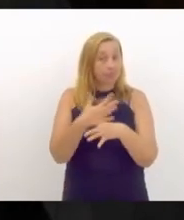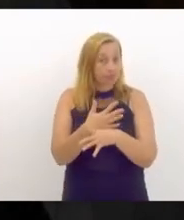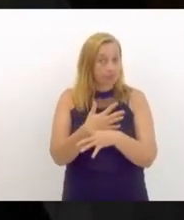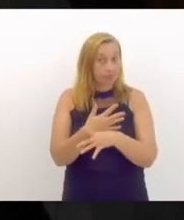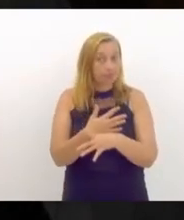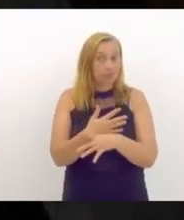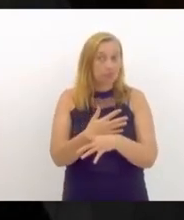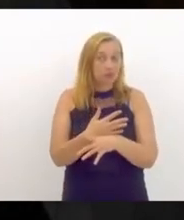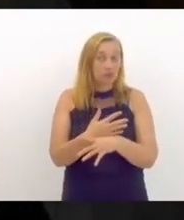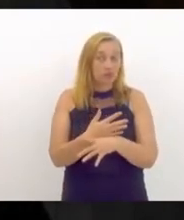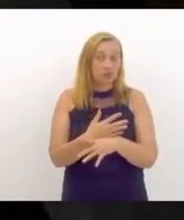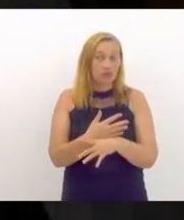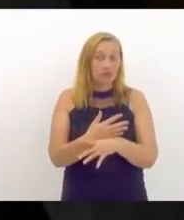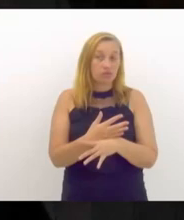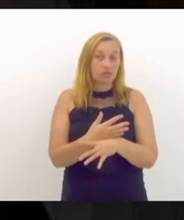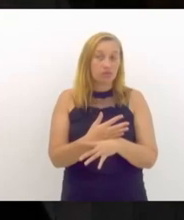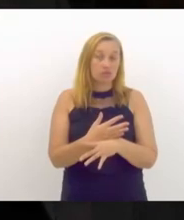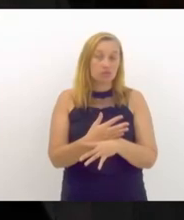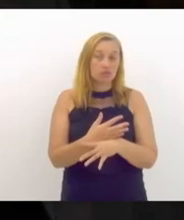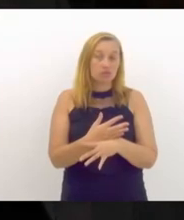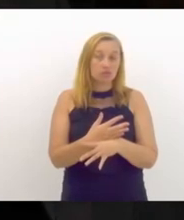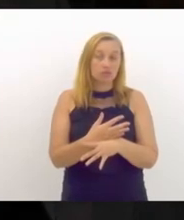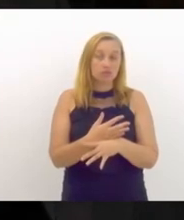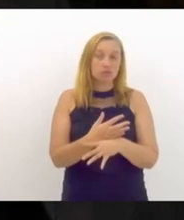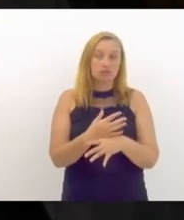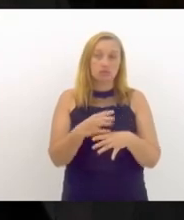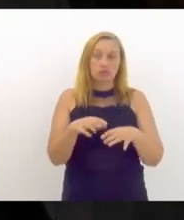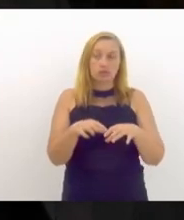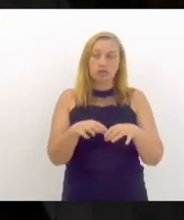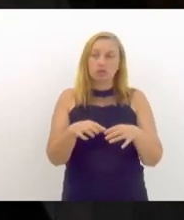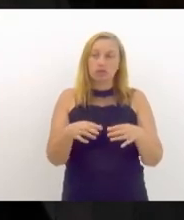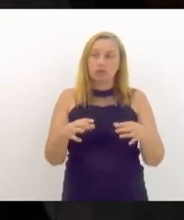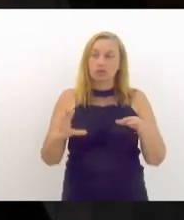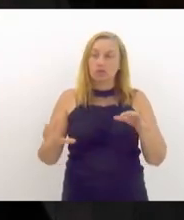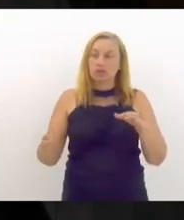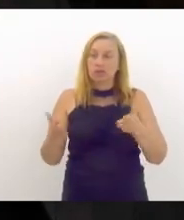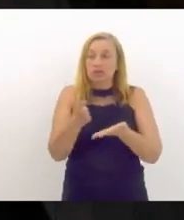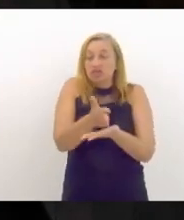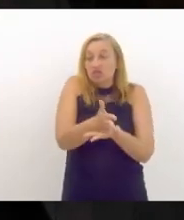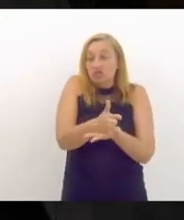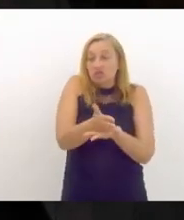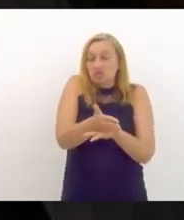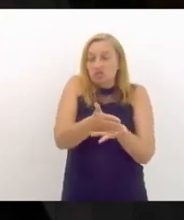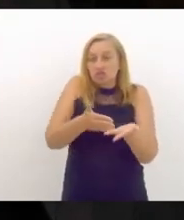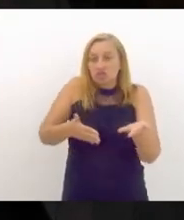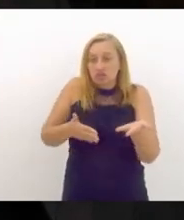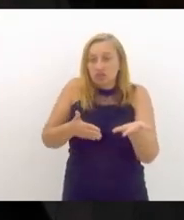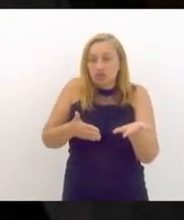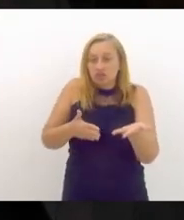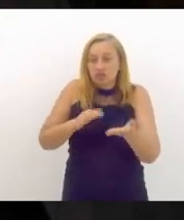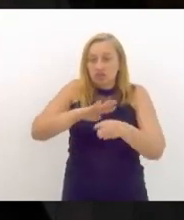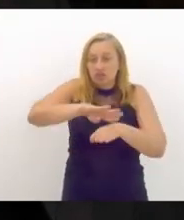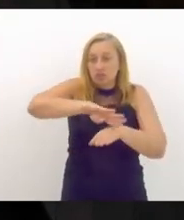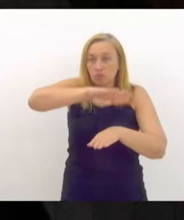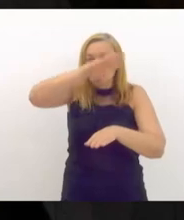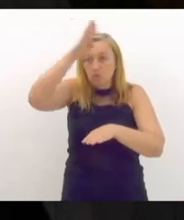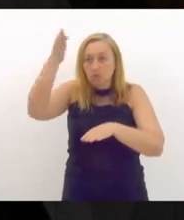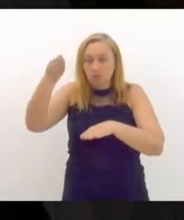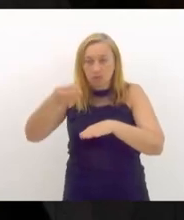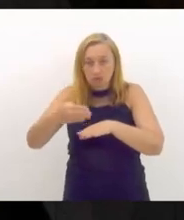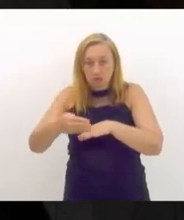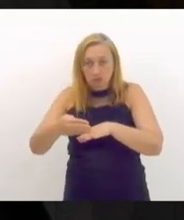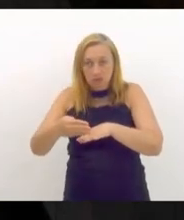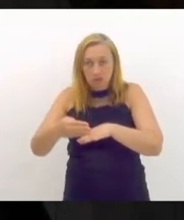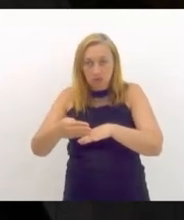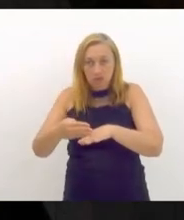é pontiaguda, ela é longitudinal, ela é dividida ao meio por uma cadeia de montanhas. Né? A